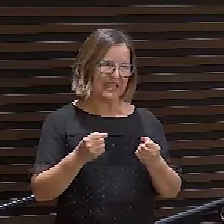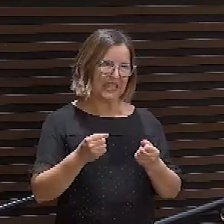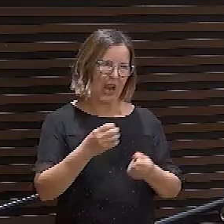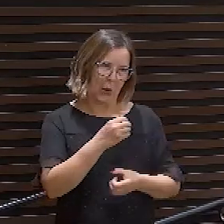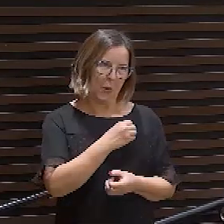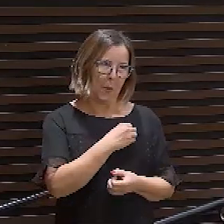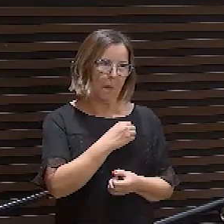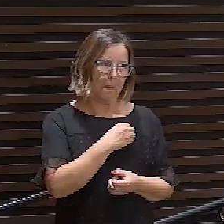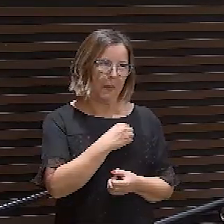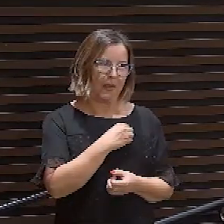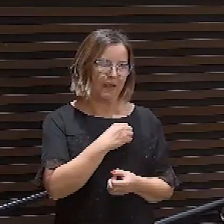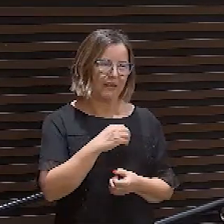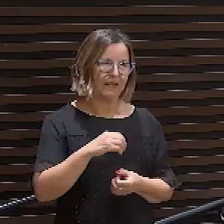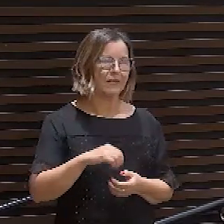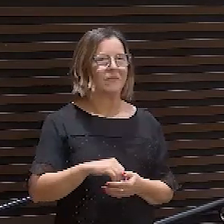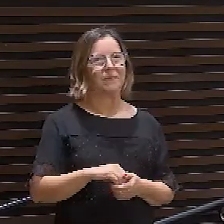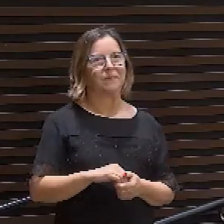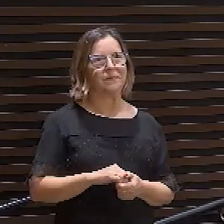Ló.